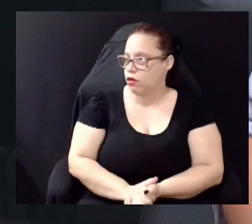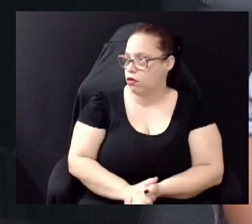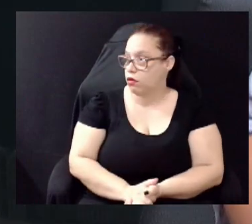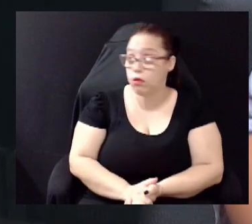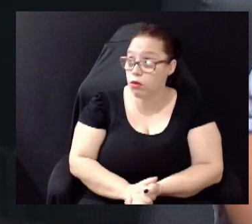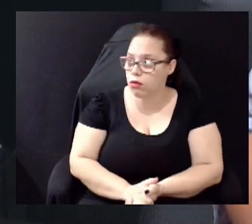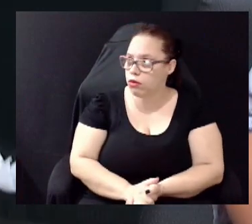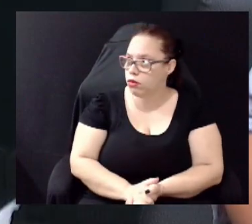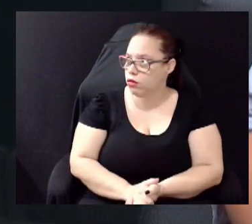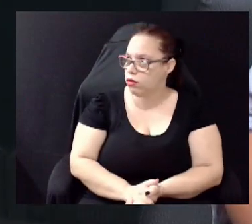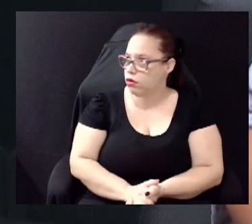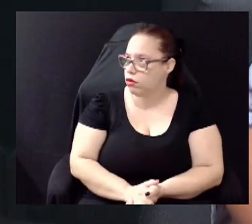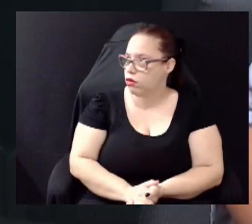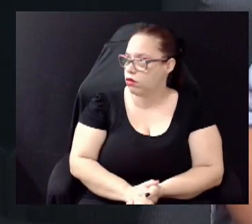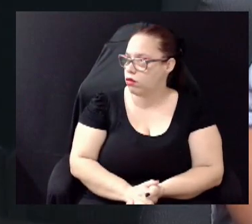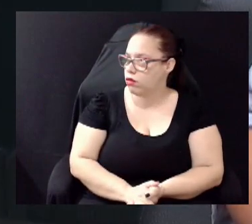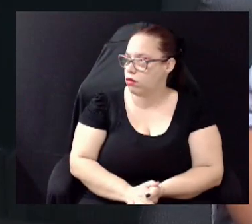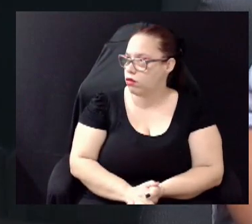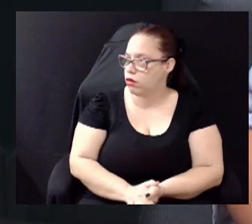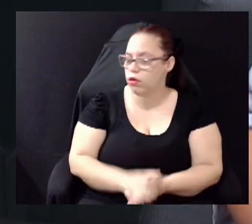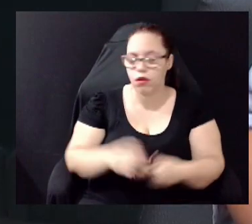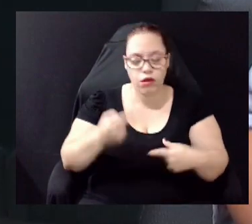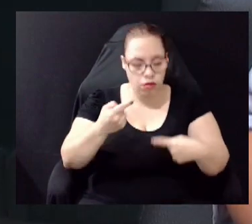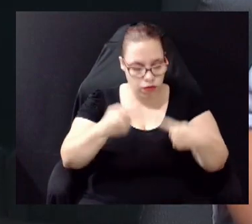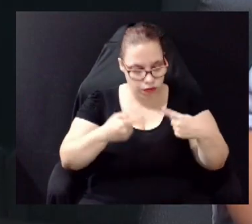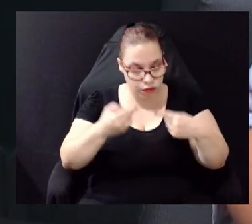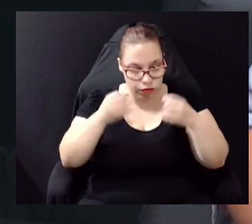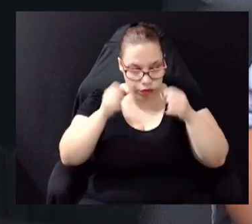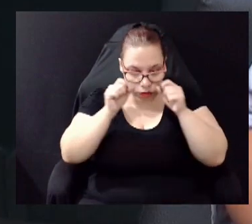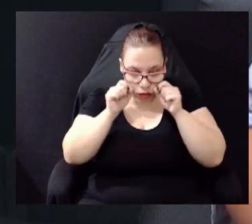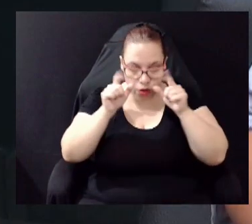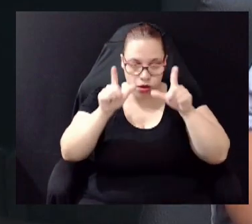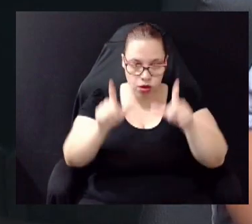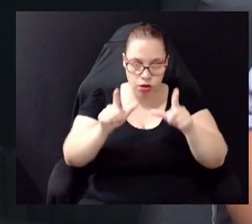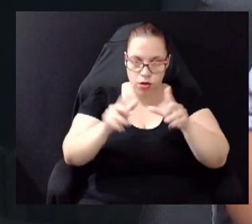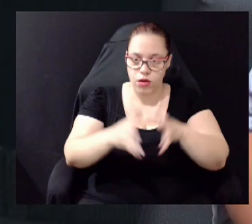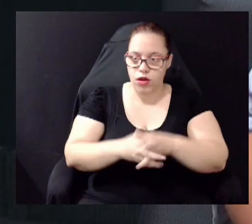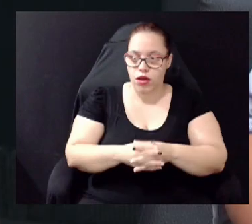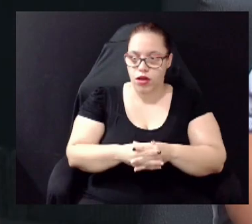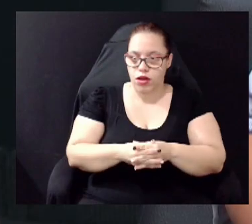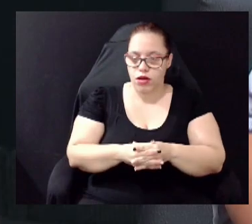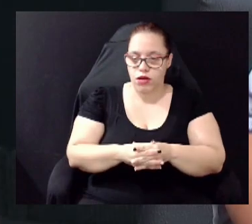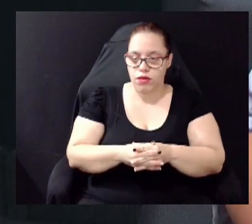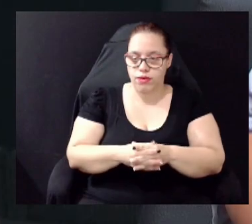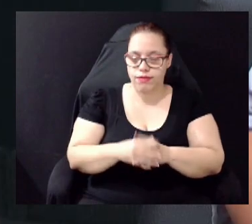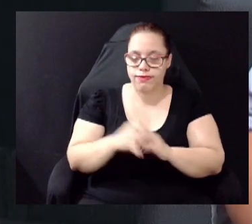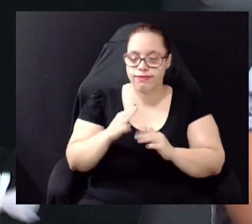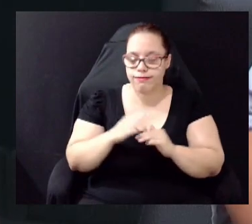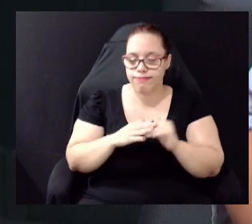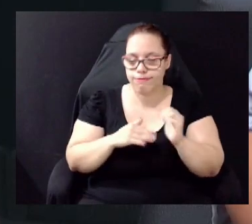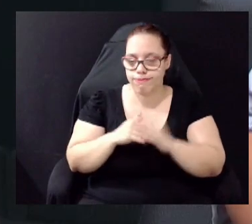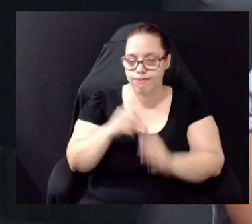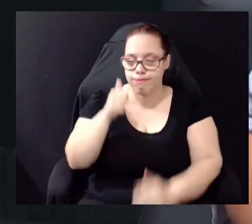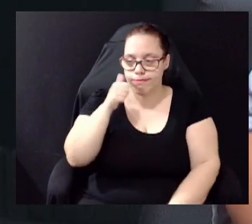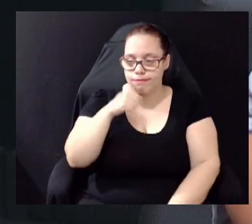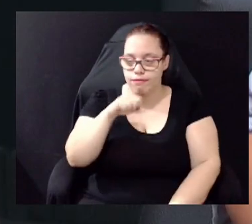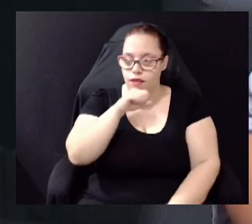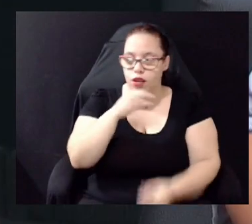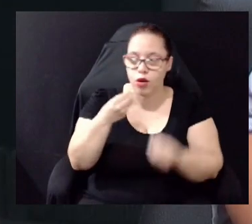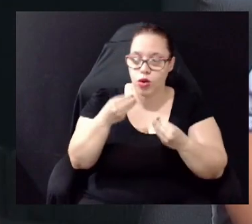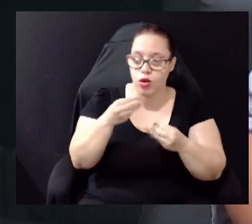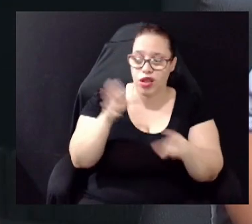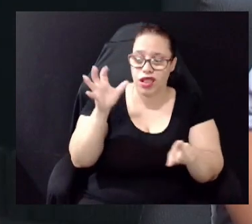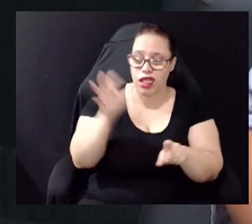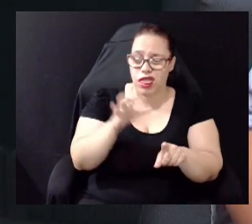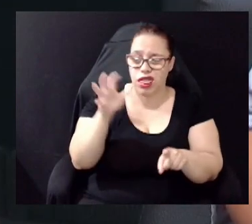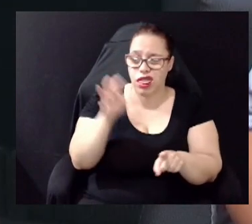Então, esse debate me abre os olhos para ver o comportamento da minha mãe e como eu fui cruel em julgar a minha mãe em alguns